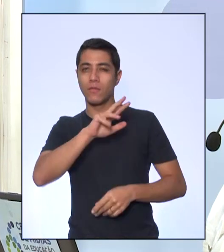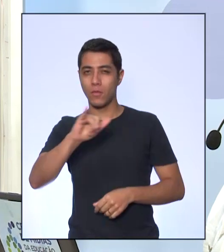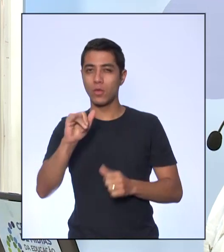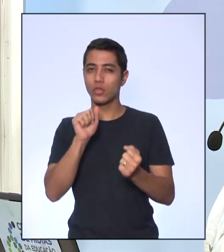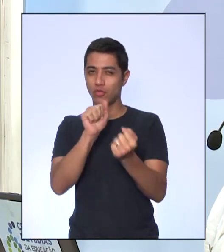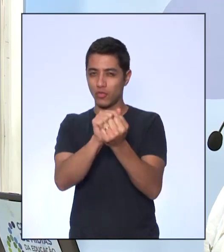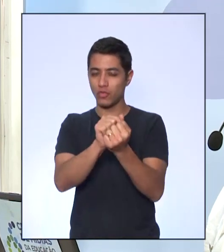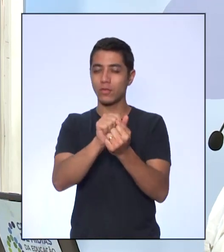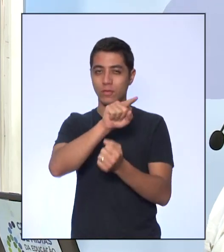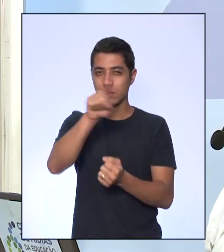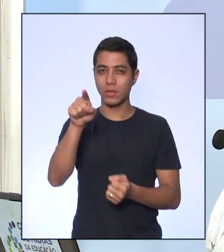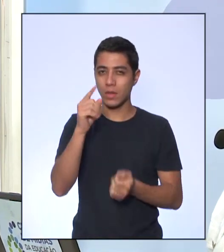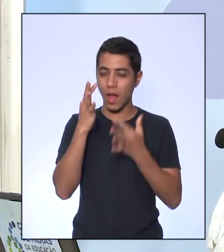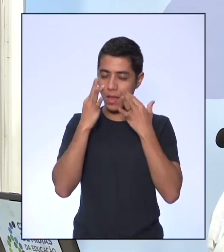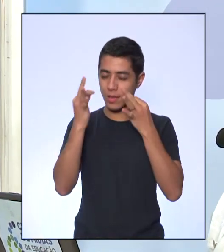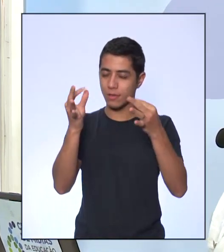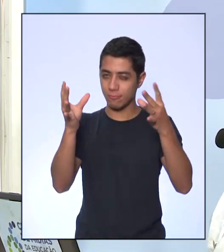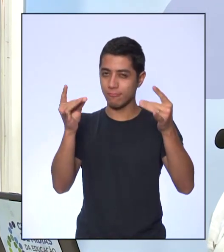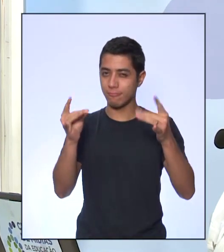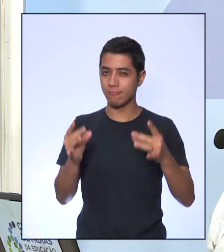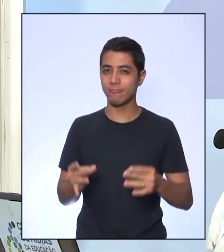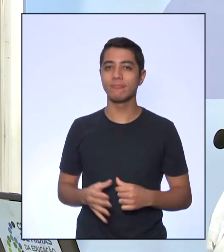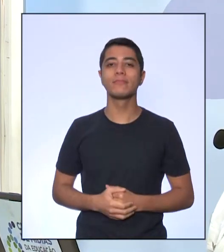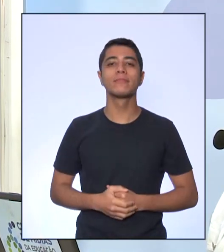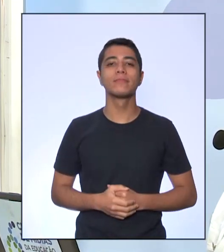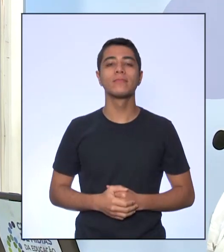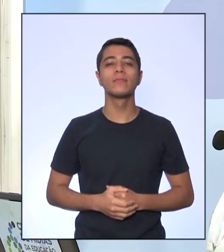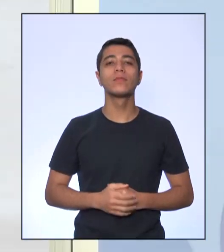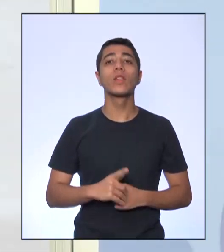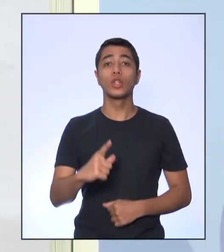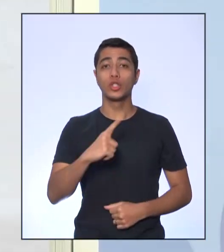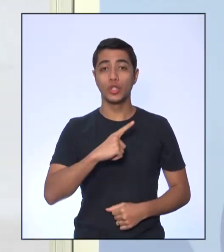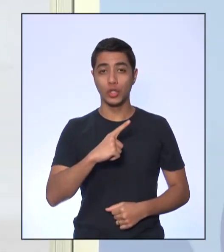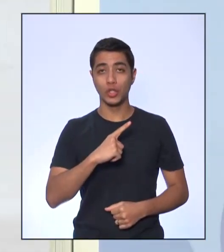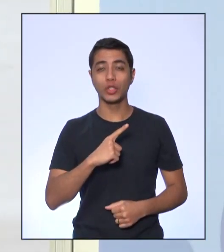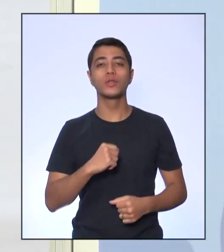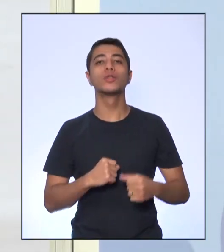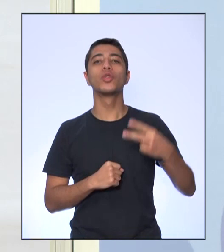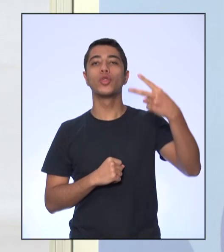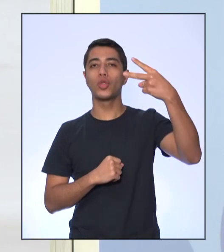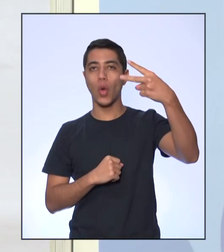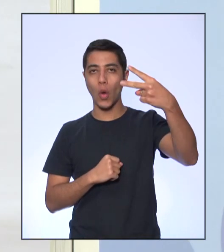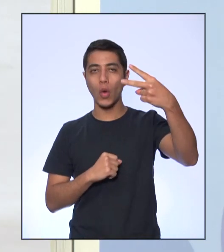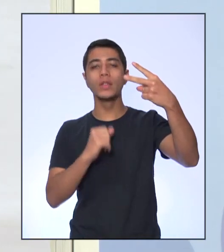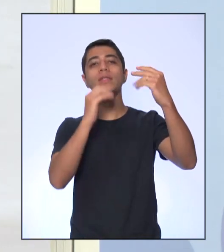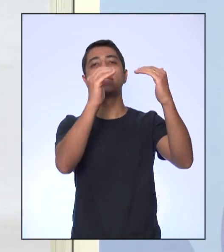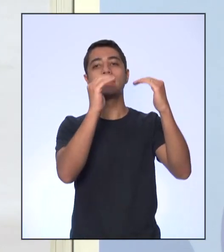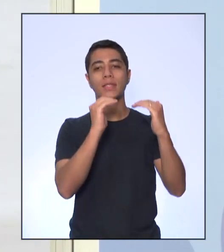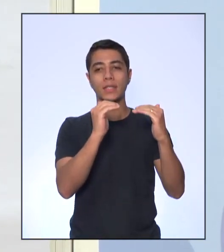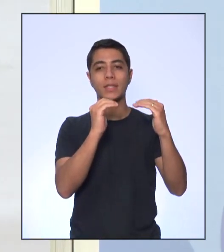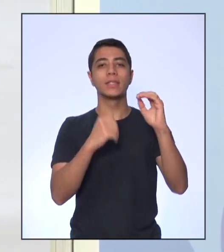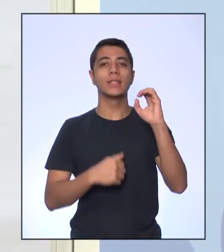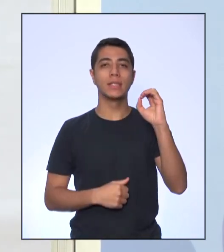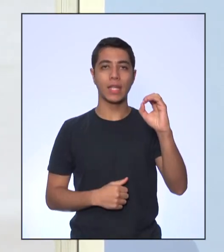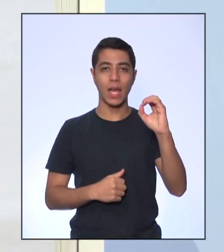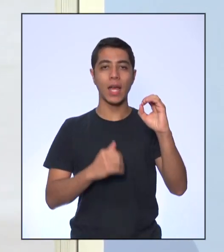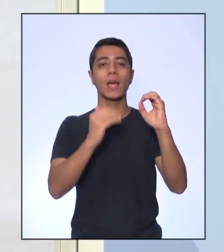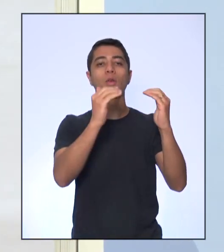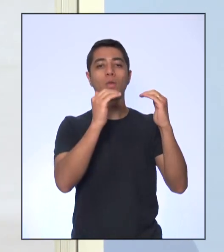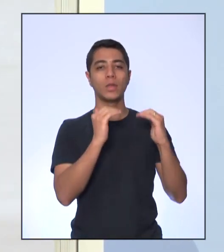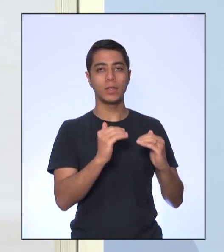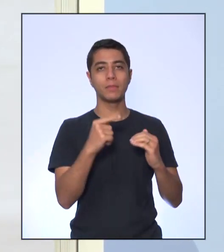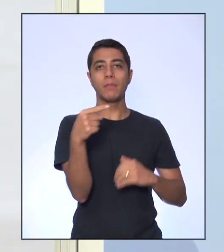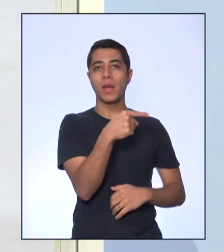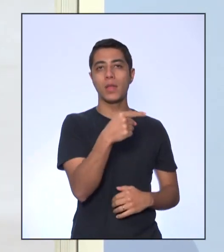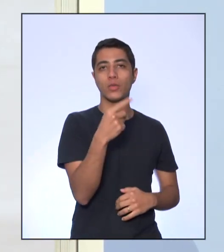gente poder localizar. Então, eu tenho ponto 2, 0 e menos 2 aqui, ó. É a primeira